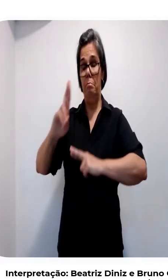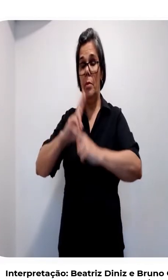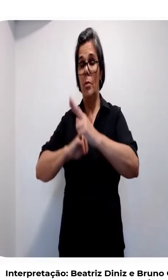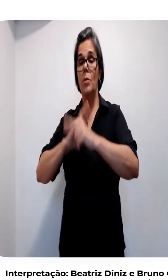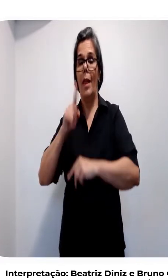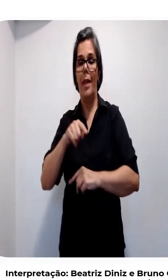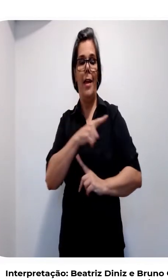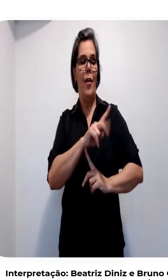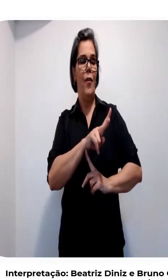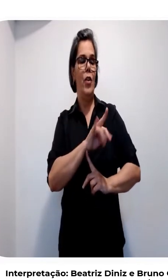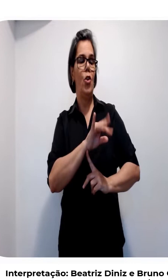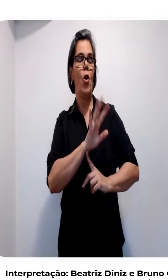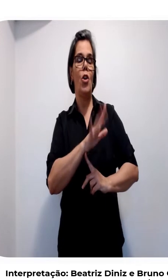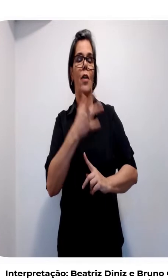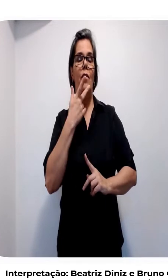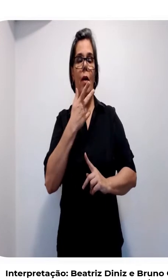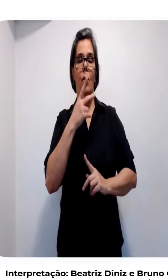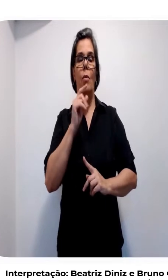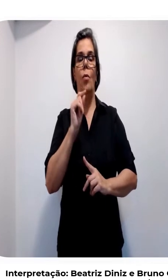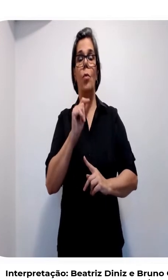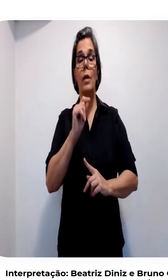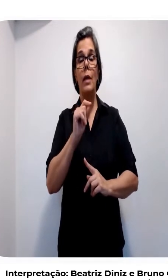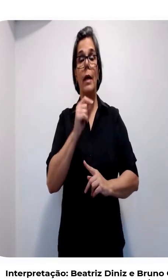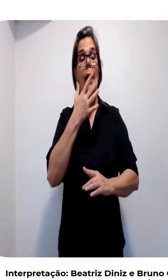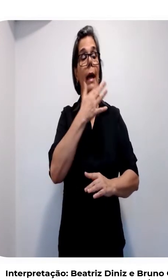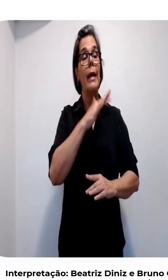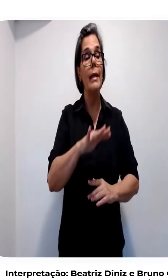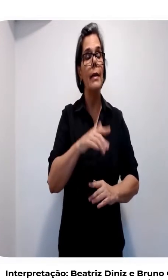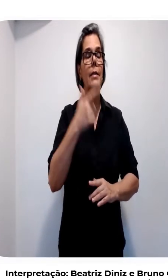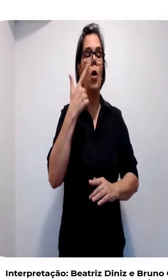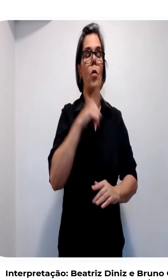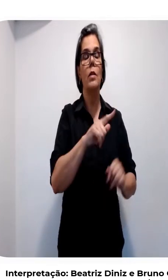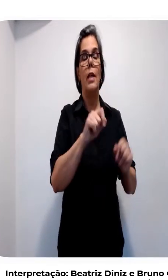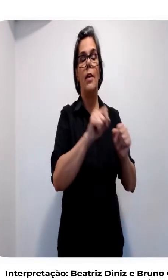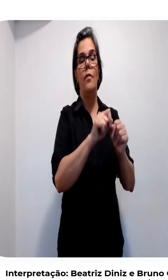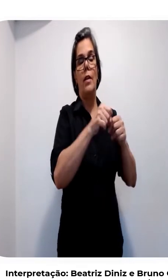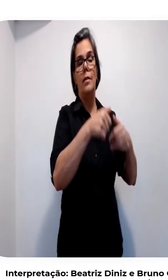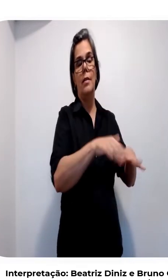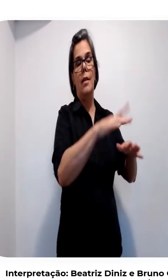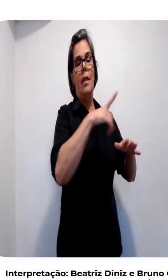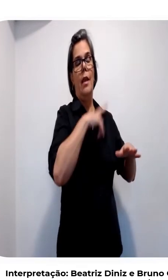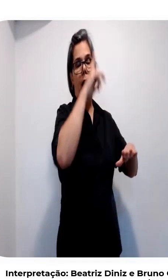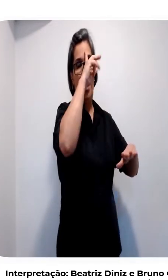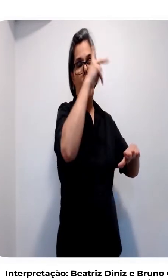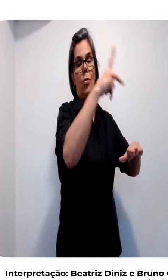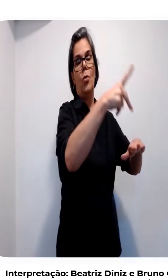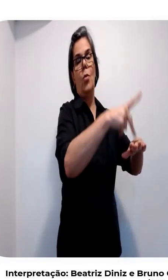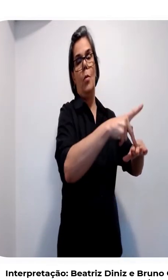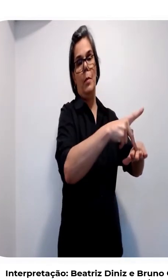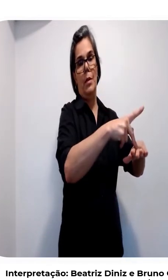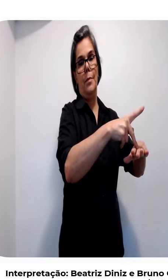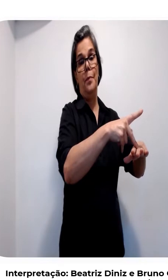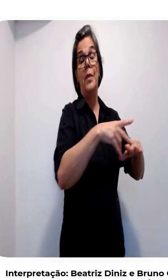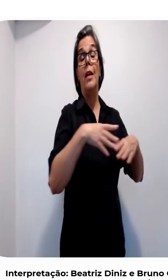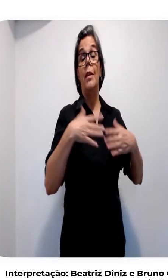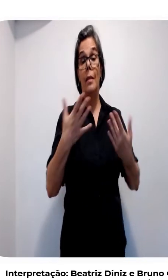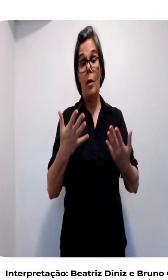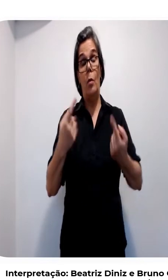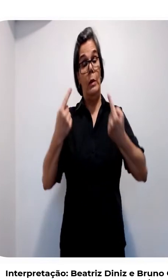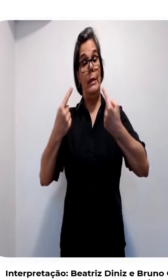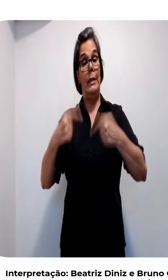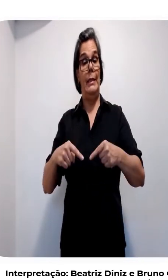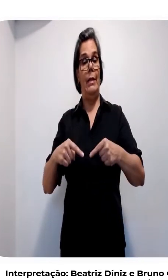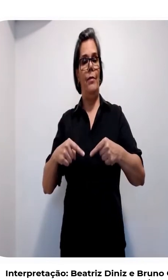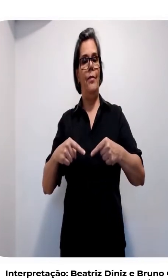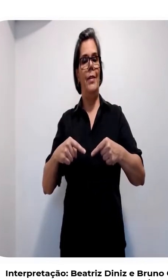disse anteriormente, é o que a criança consegue fazer com mais autonomia, né? E aí é um desafio também para os